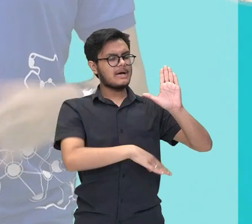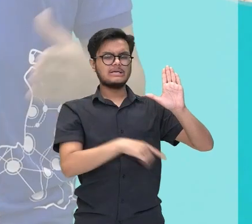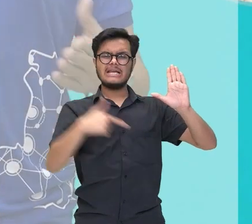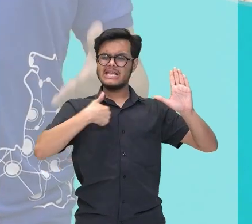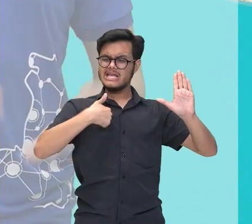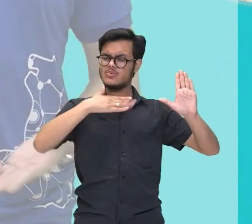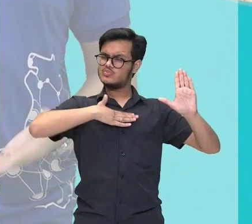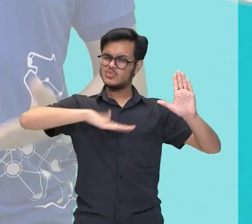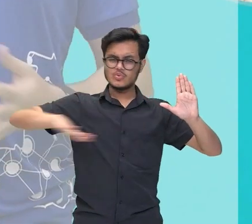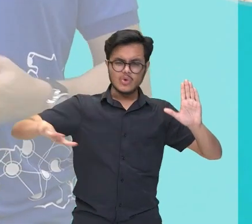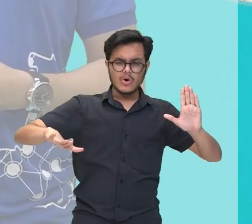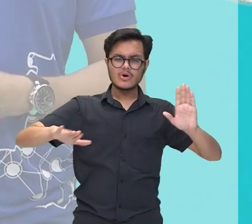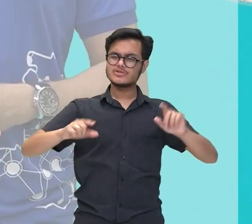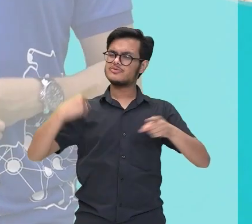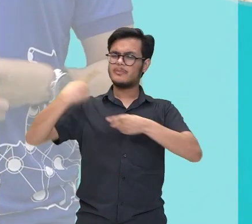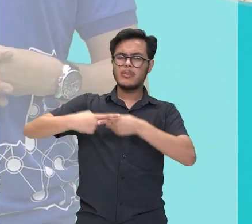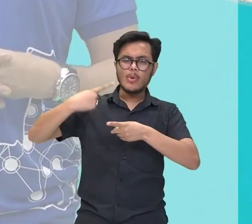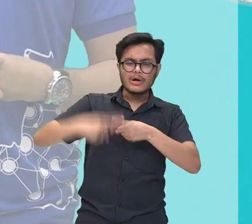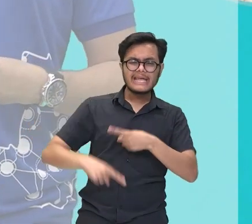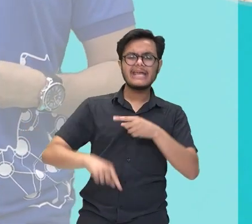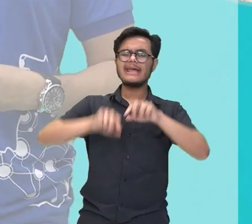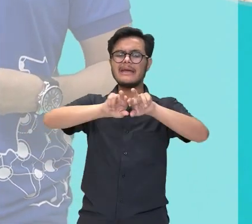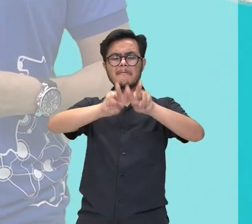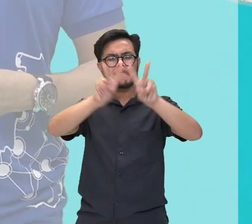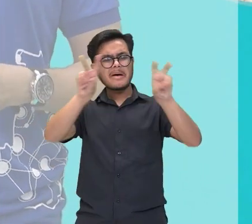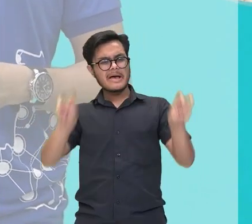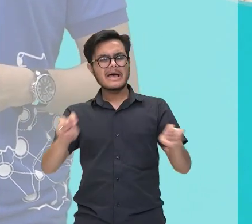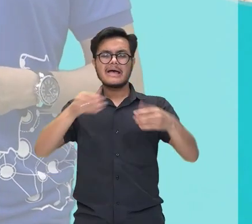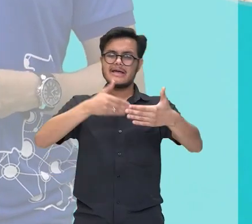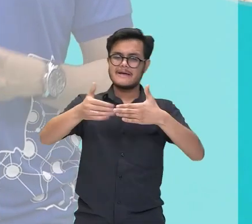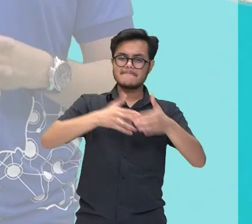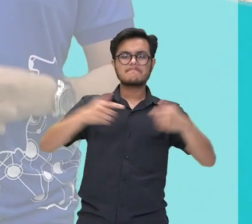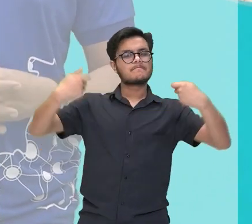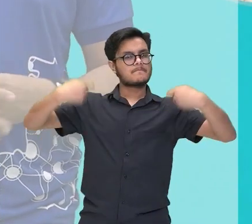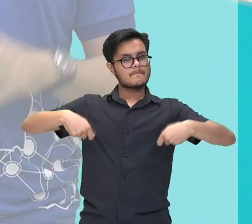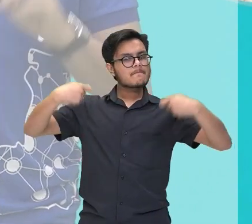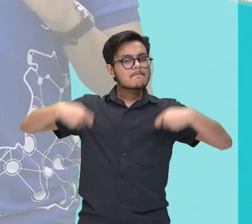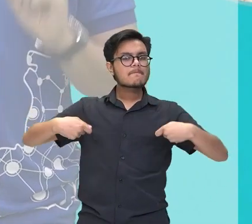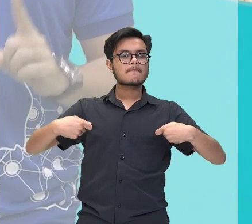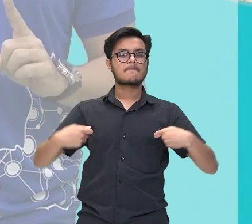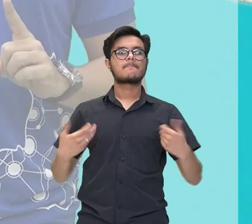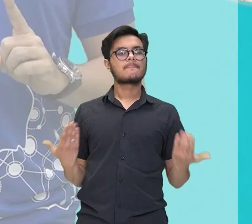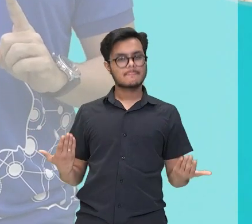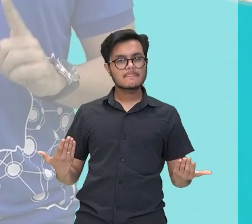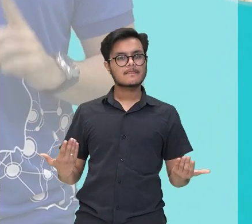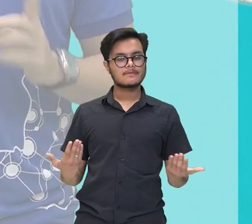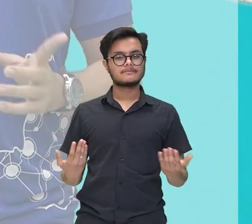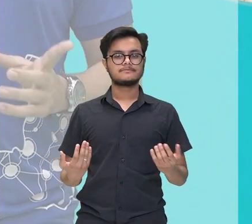insatisfação. Deixe claro ao destinatário seu descontentamento e reforce sempre